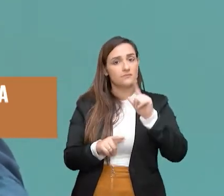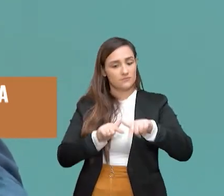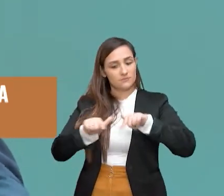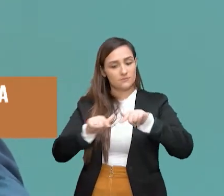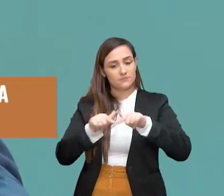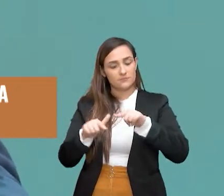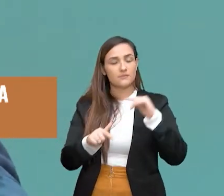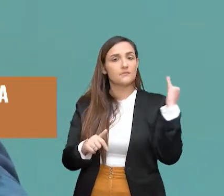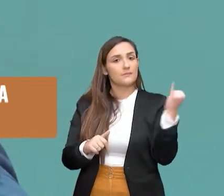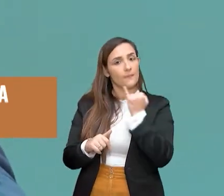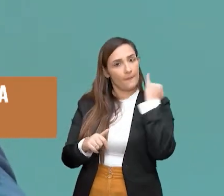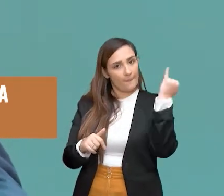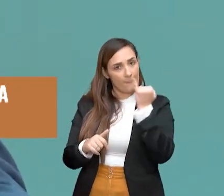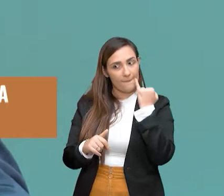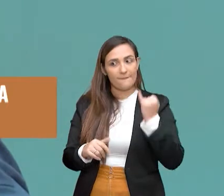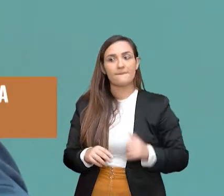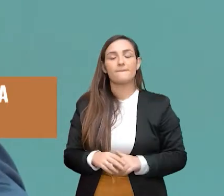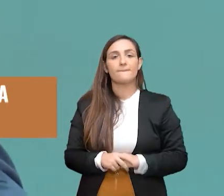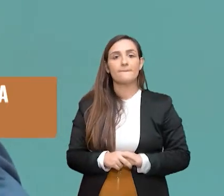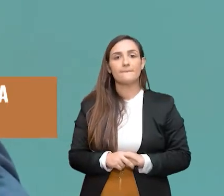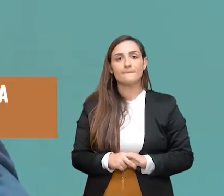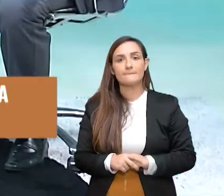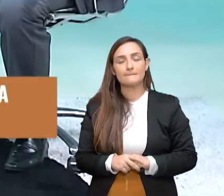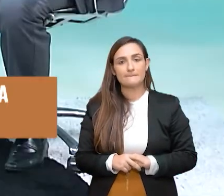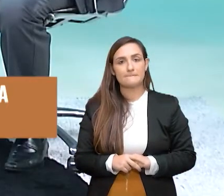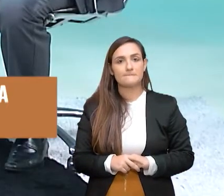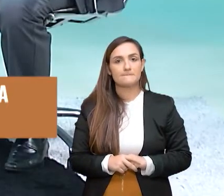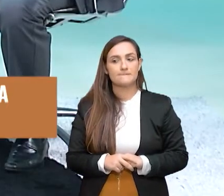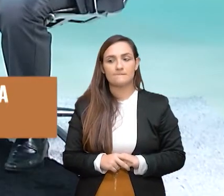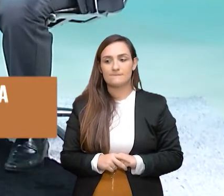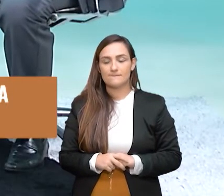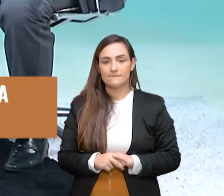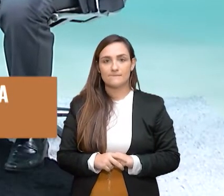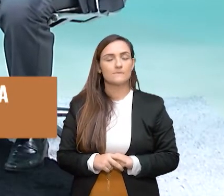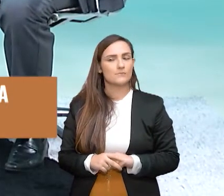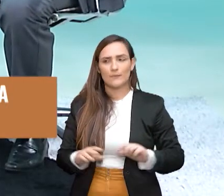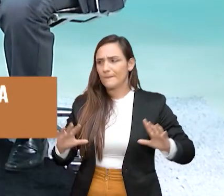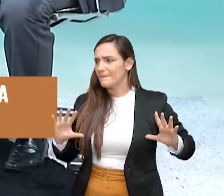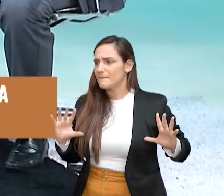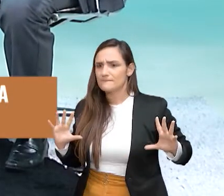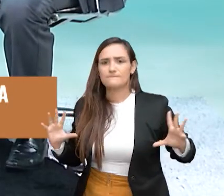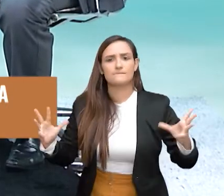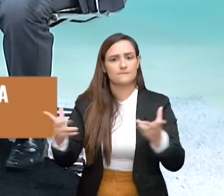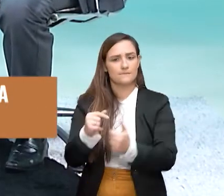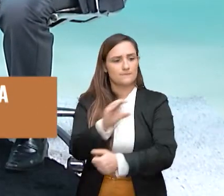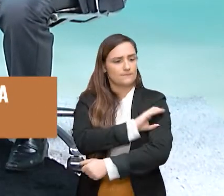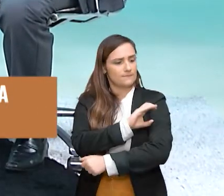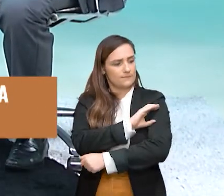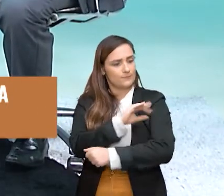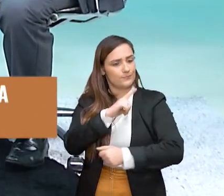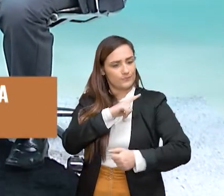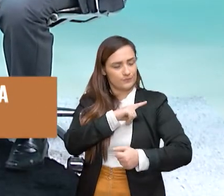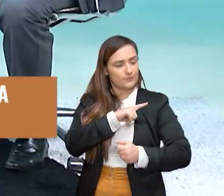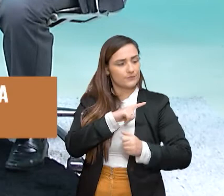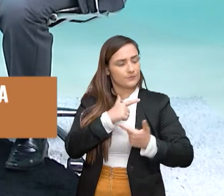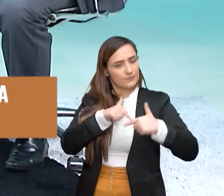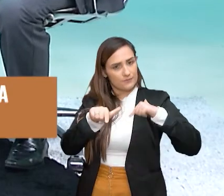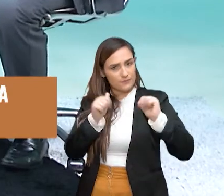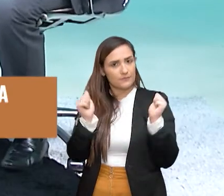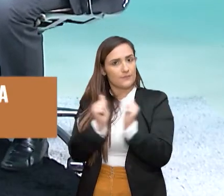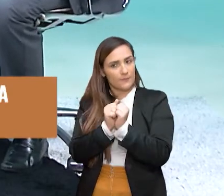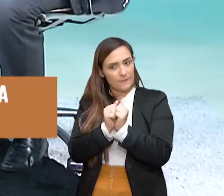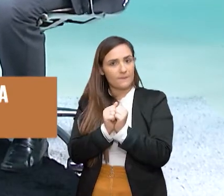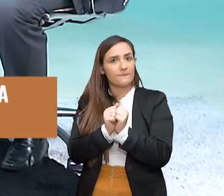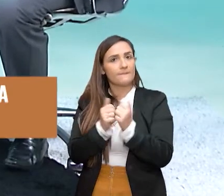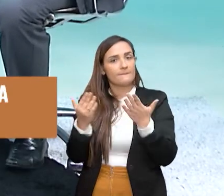é um trabalho muito importante que veio sendo desenvolvido, né, por todos os coordenadores e que continua